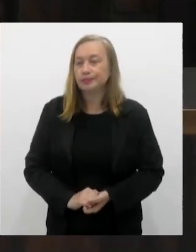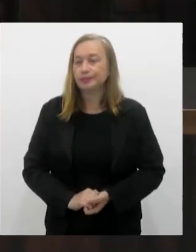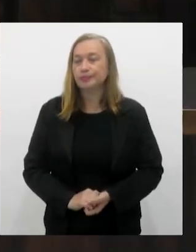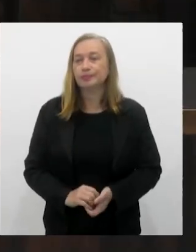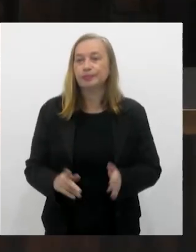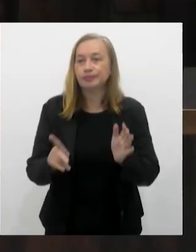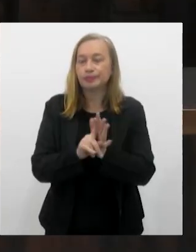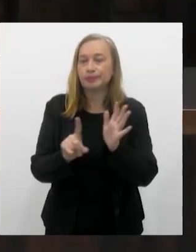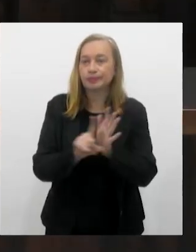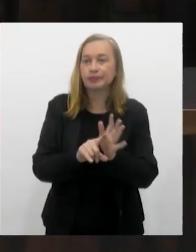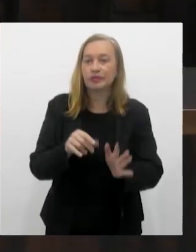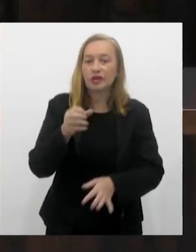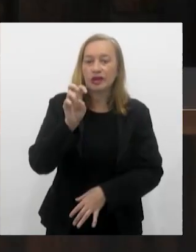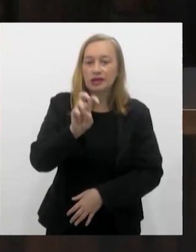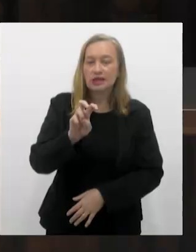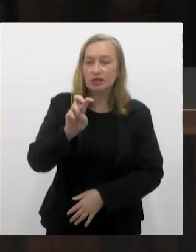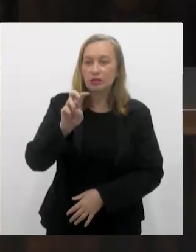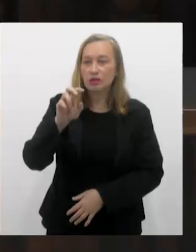Projeto de lei número